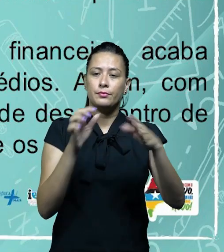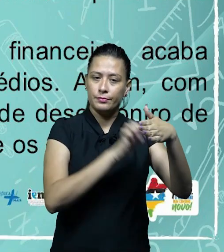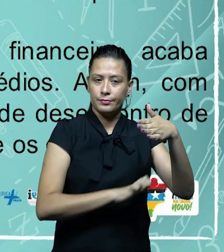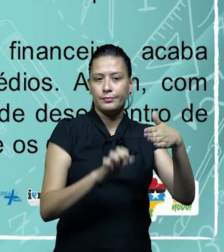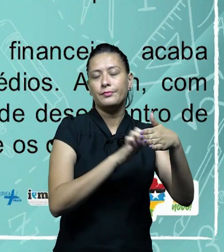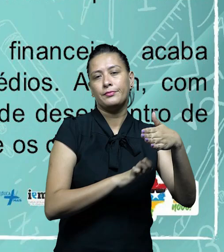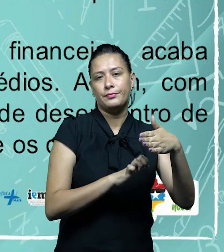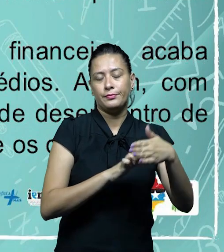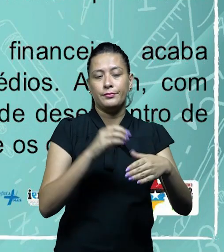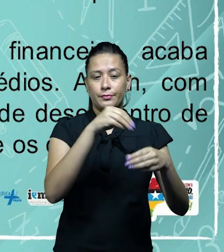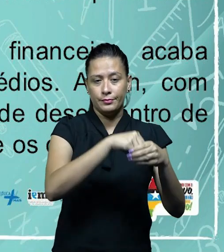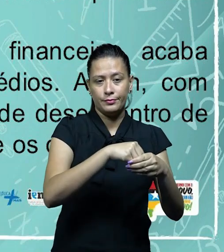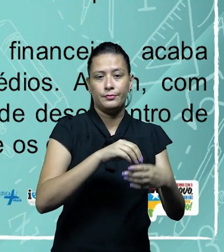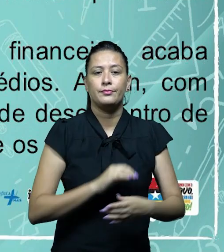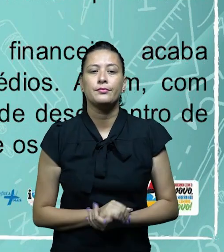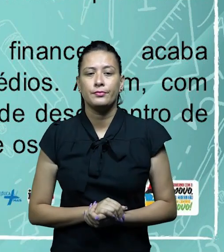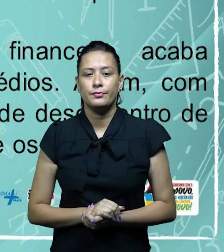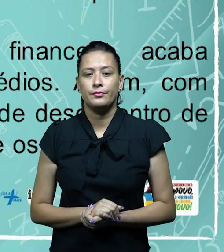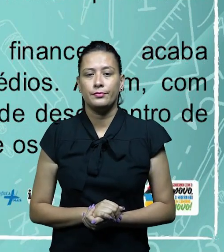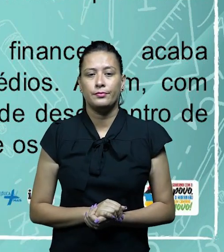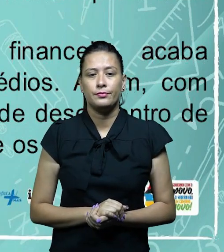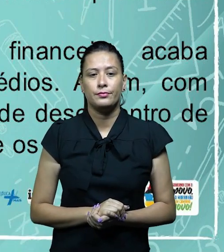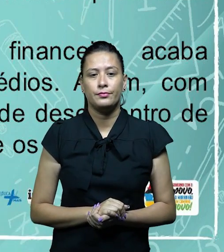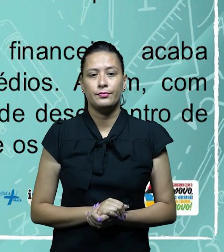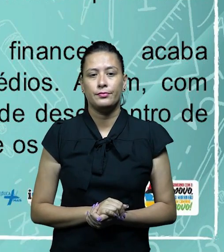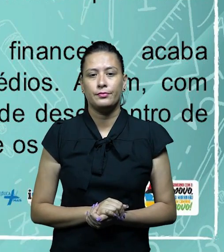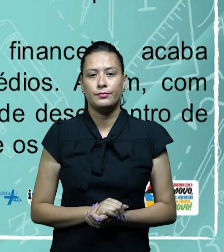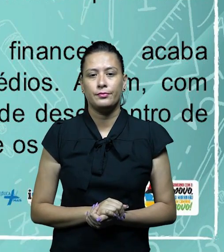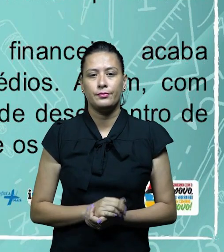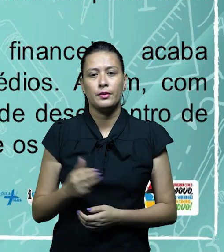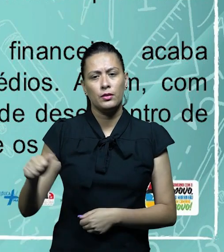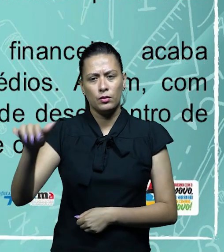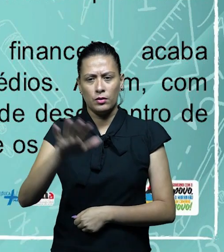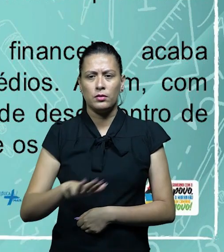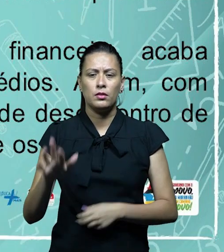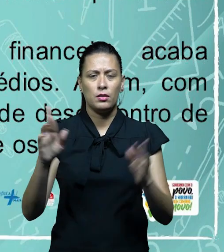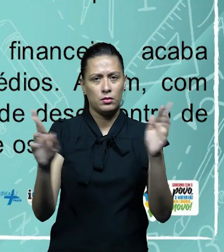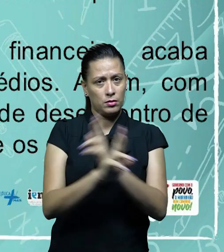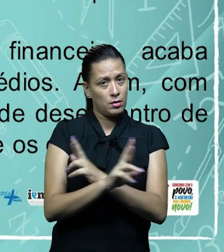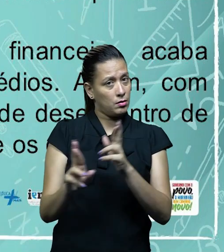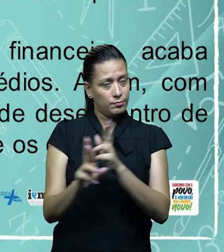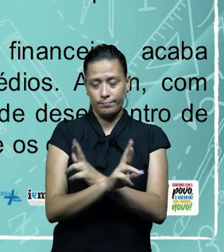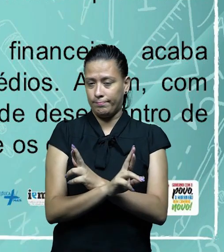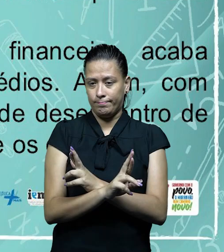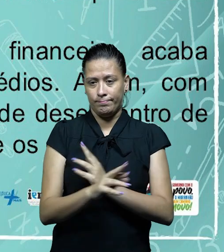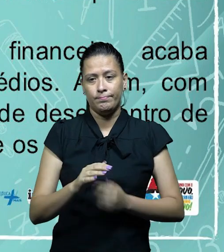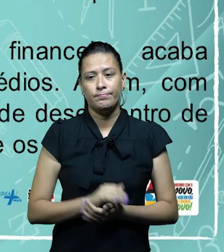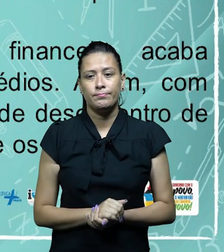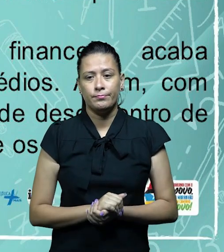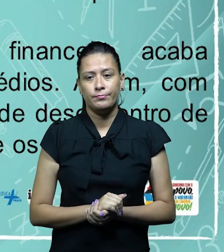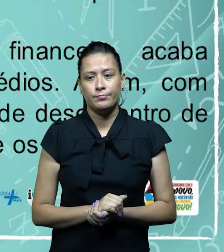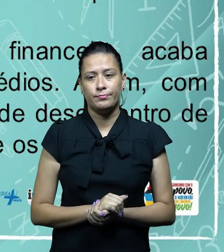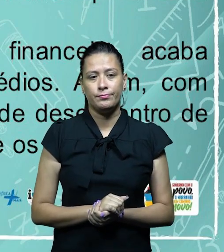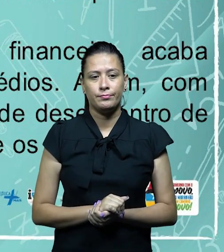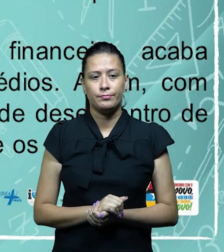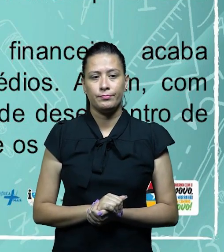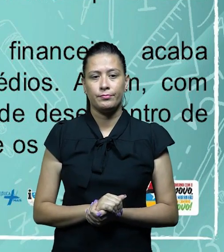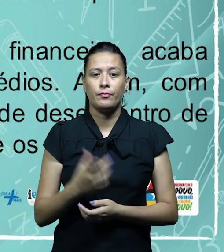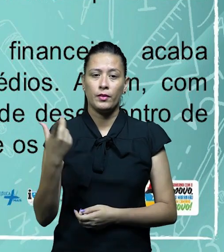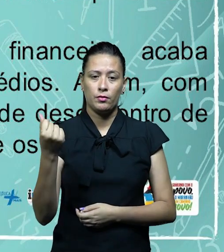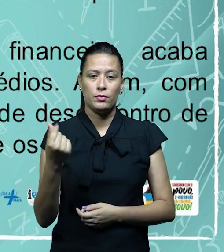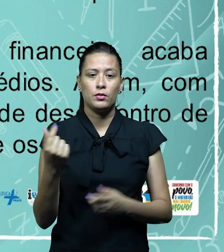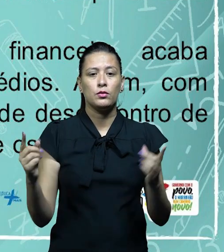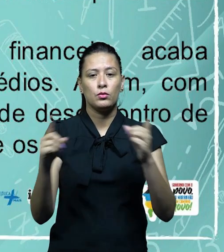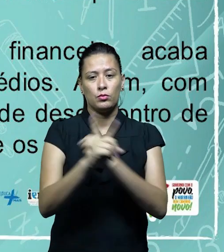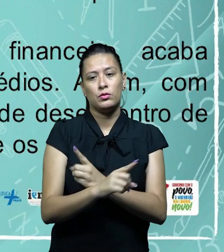dentro de uma empresa, tá? Nem todas as áreas relacionam-se, ok? De forma direta. O financeiro, ao contrário, ele